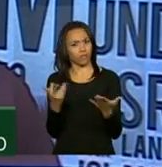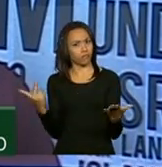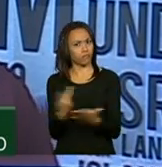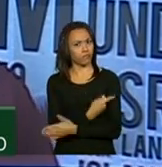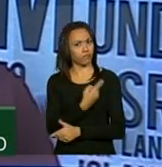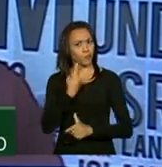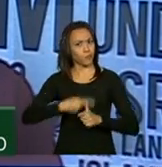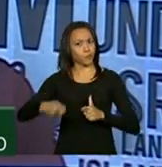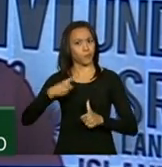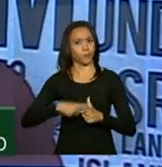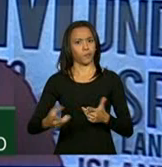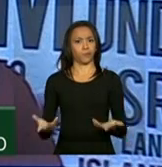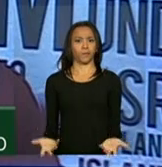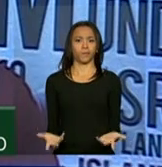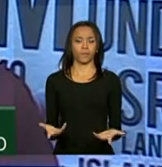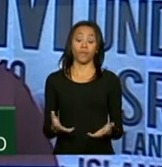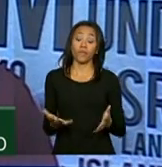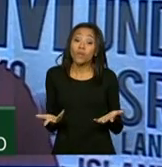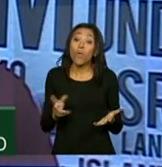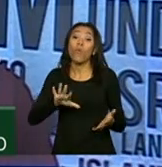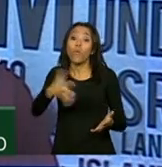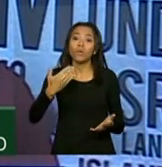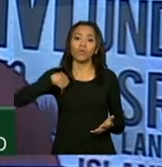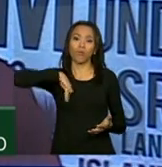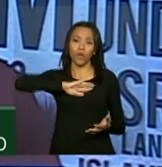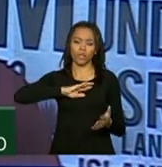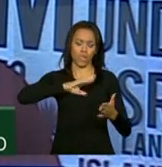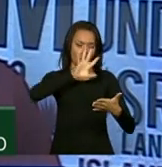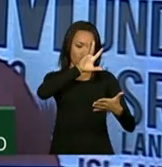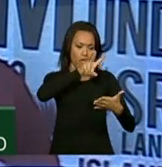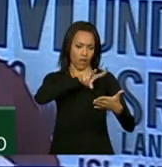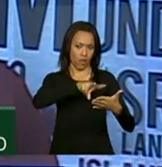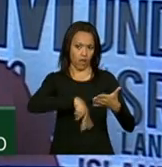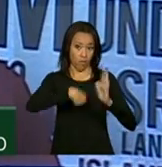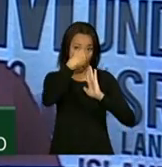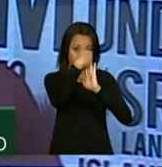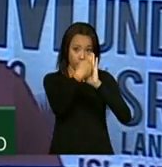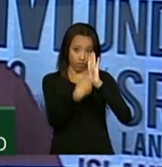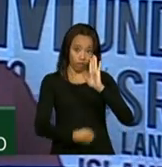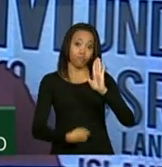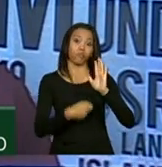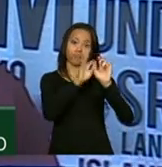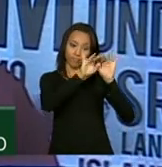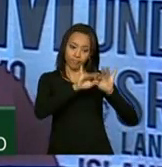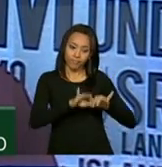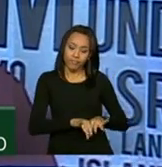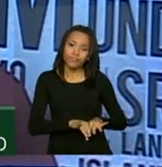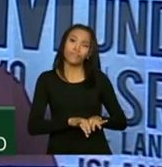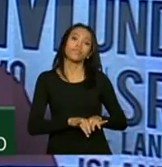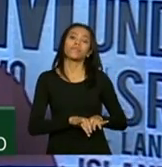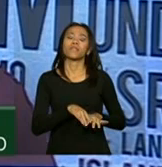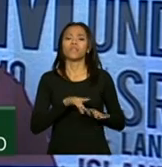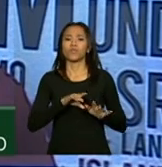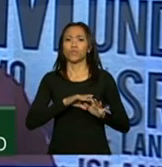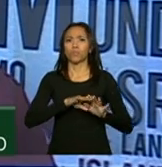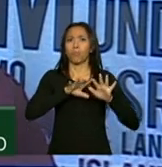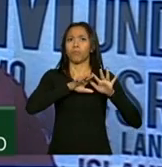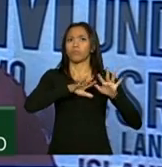coisa errada, moralmente falando. Então, quando nós analisamos o relatório que nós endossamos, o movimento